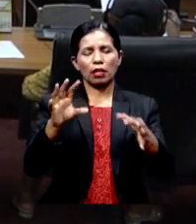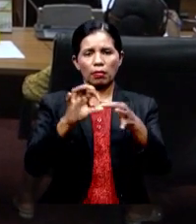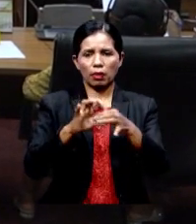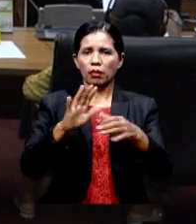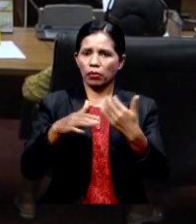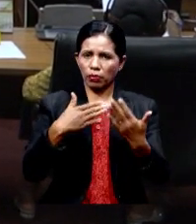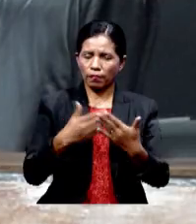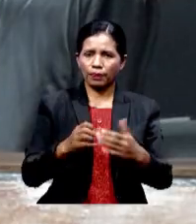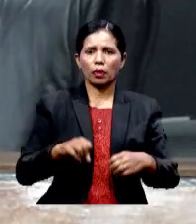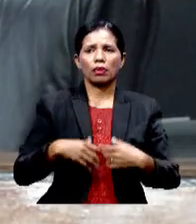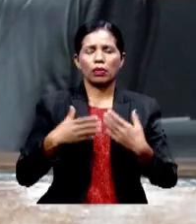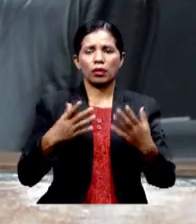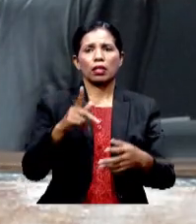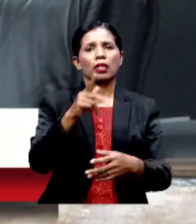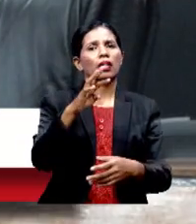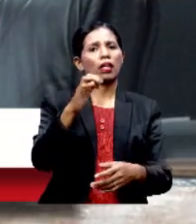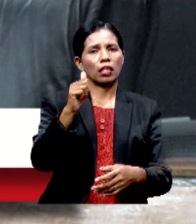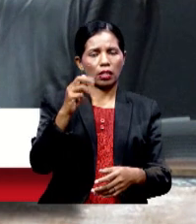Unsa kram belet halo